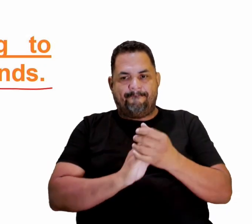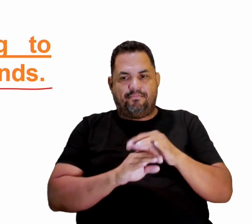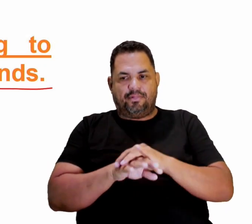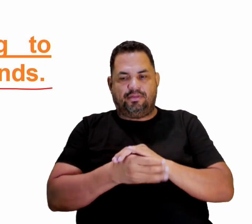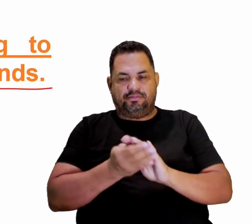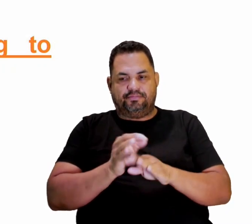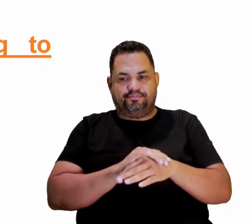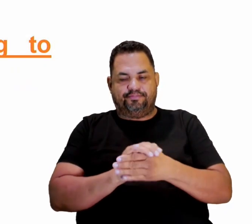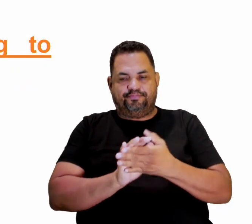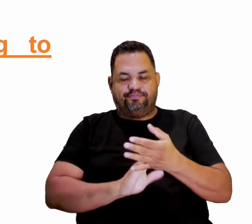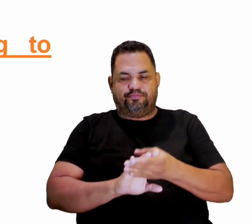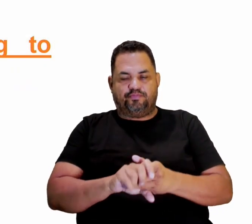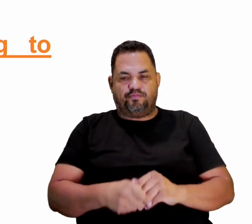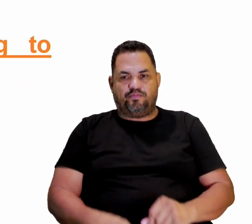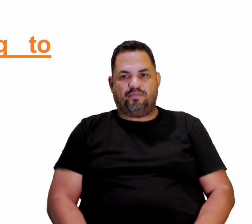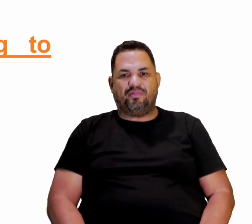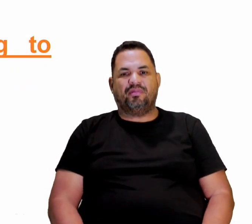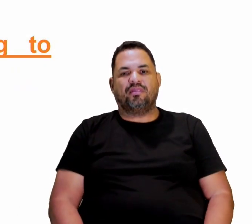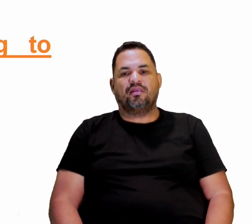mãos